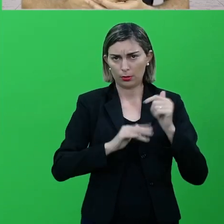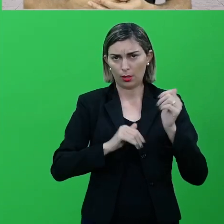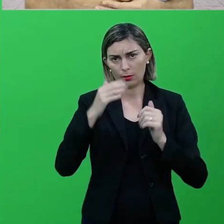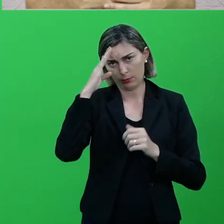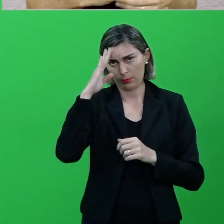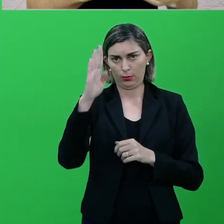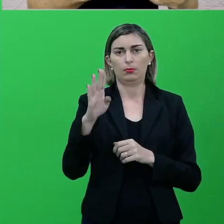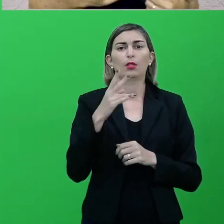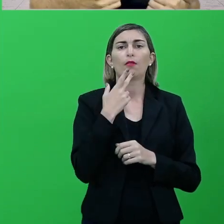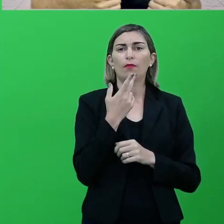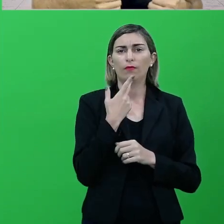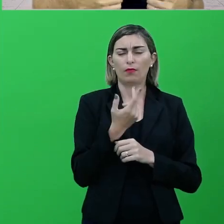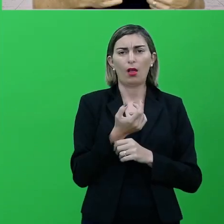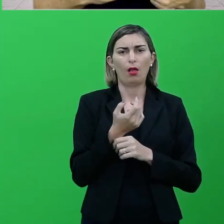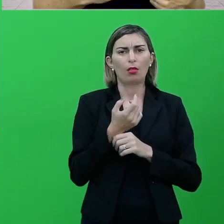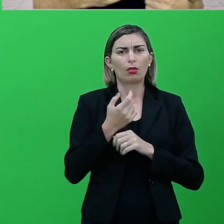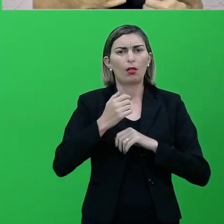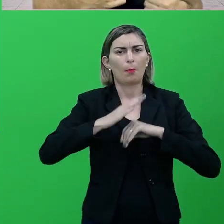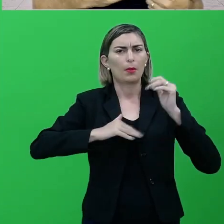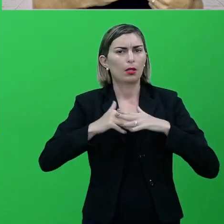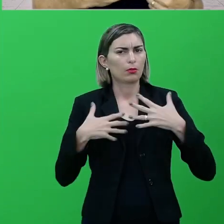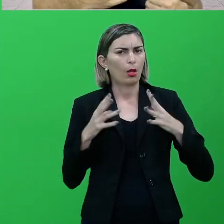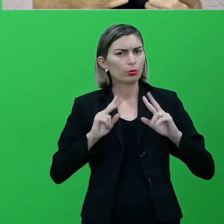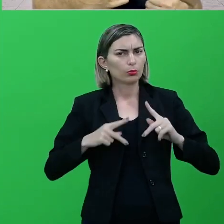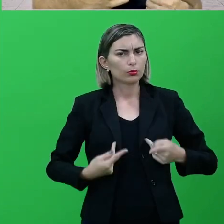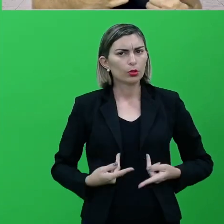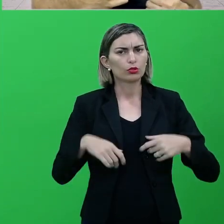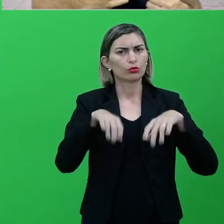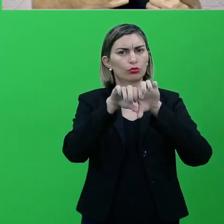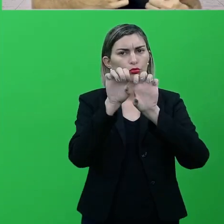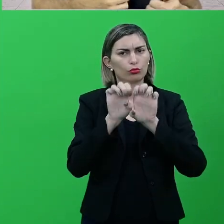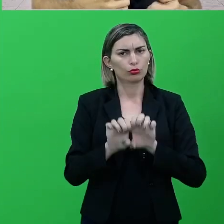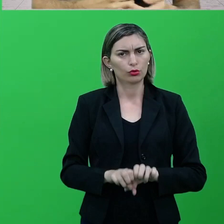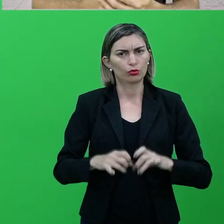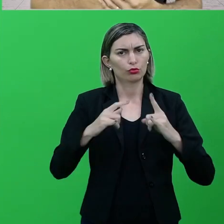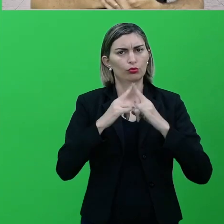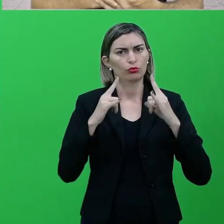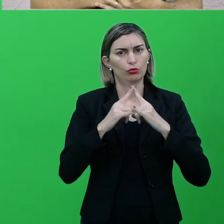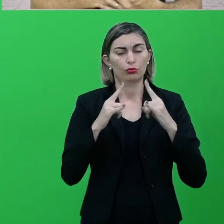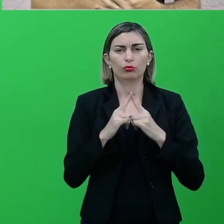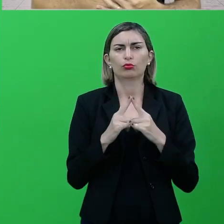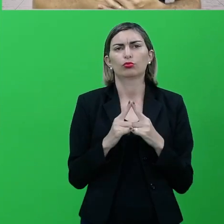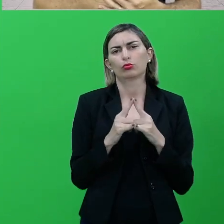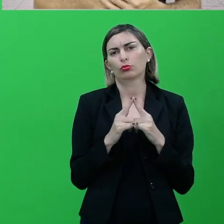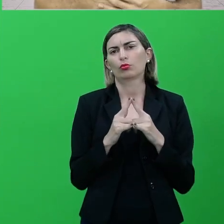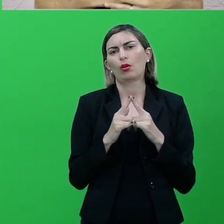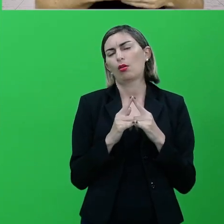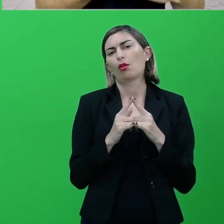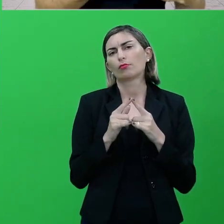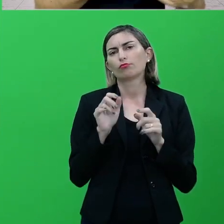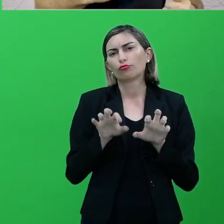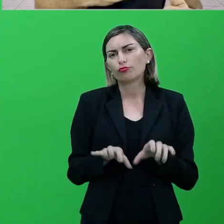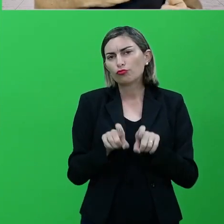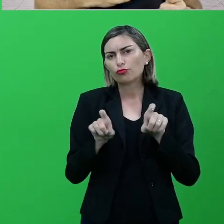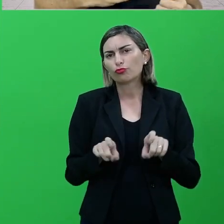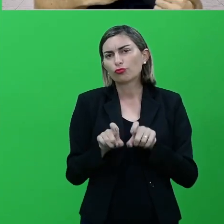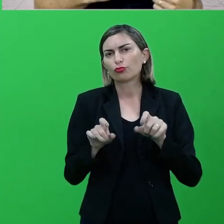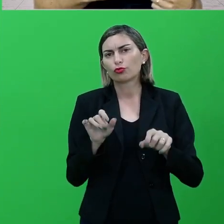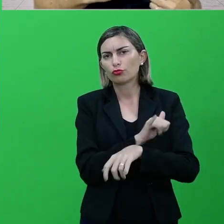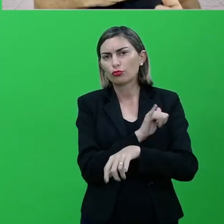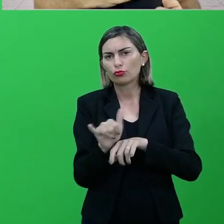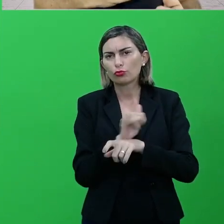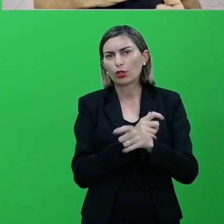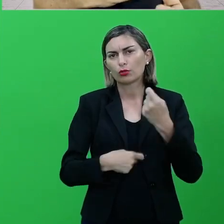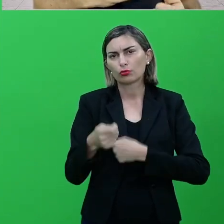gente fala de talento humano, estrutura institucional, recursos digitais, estratégia de